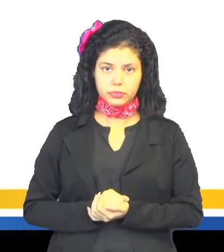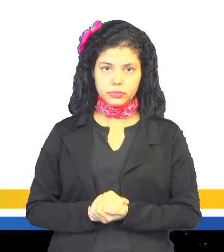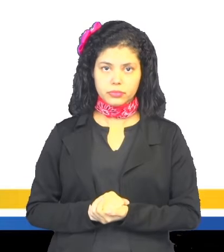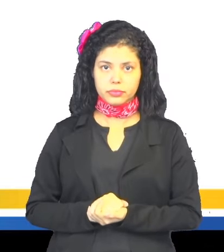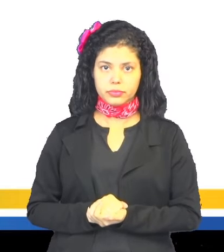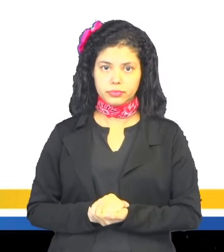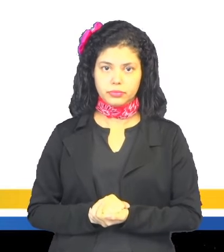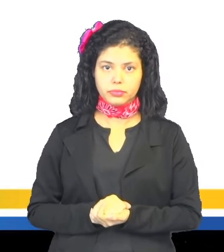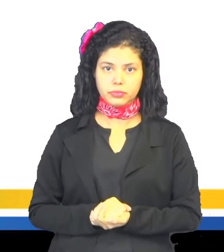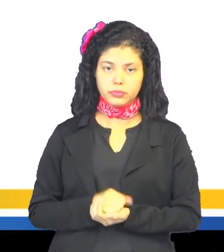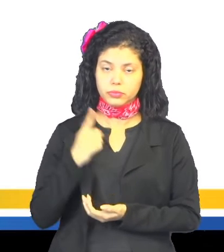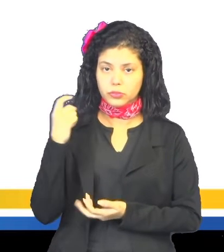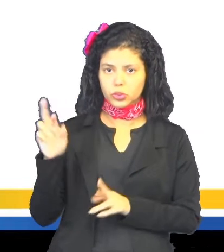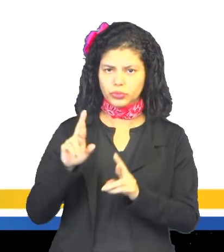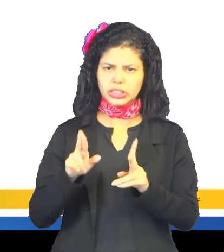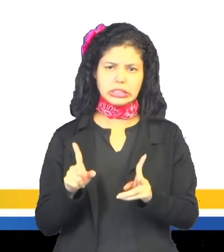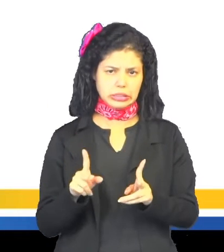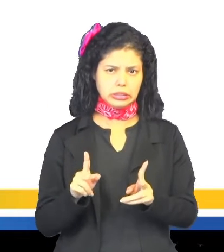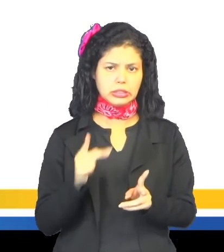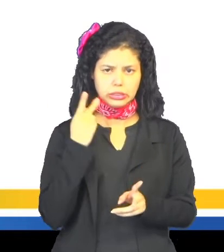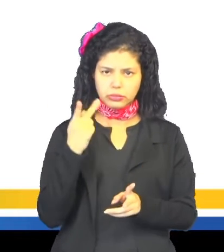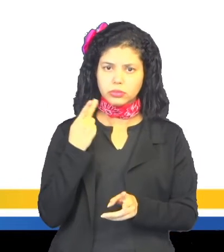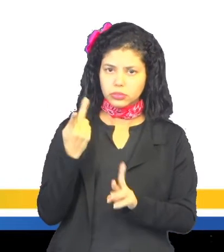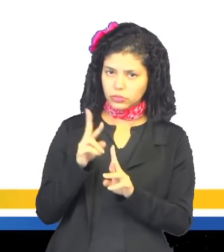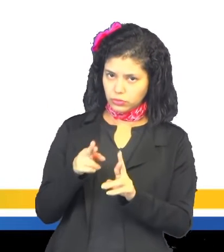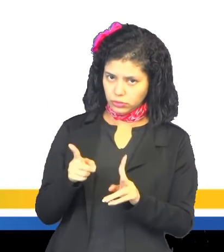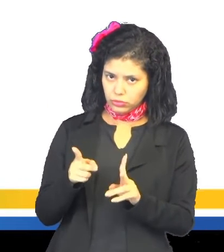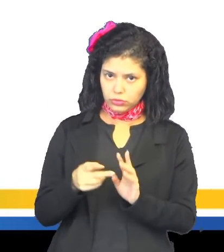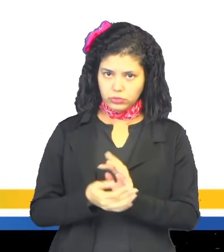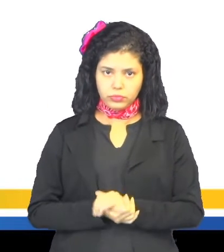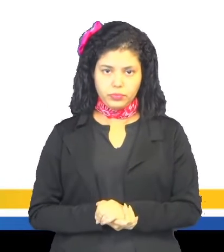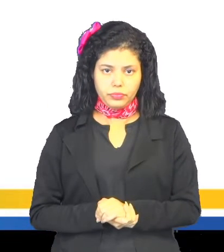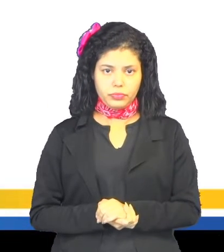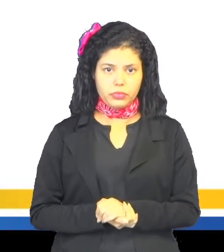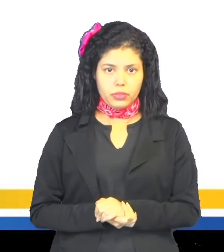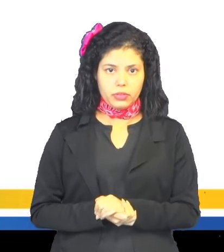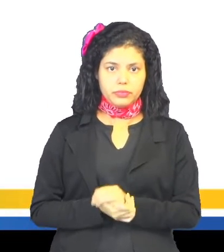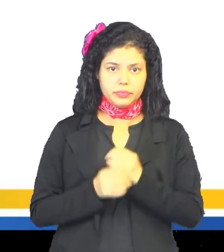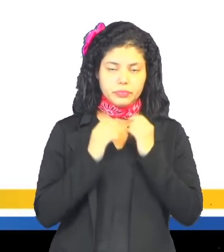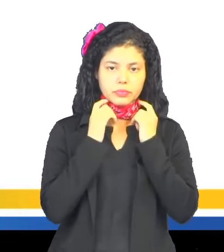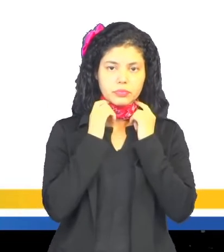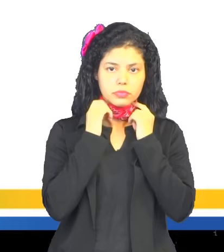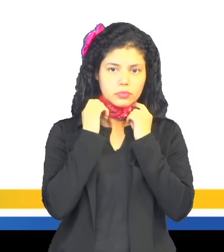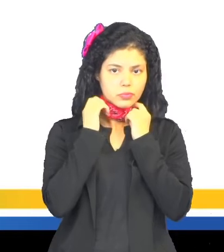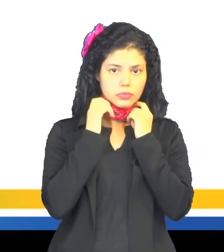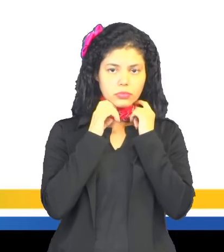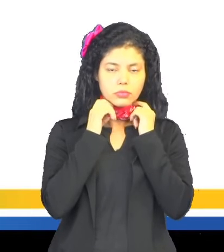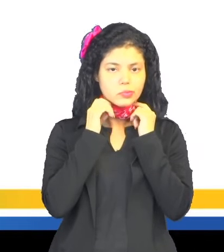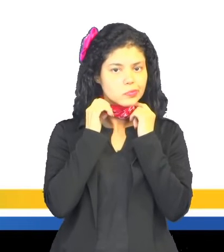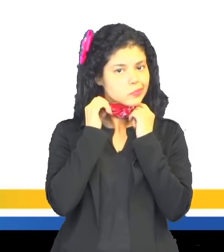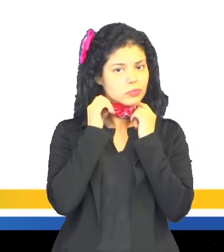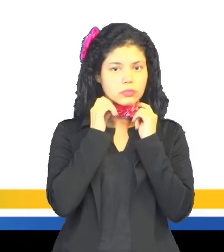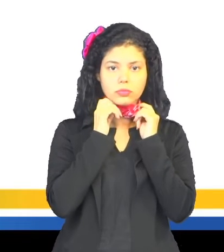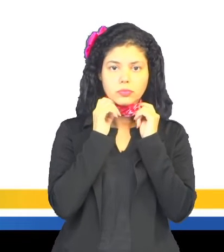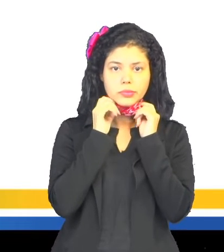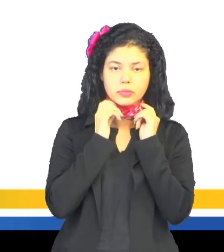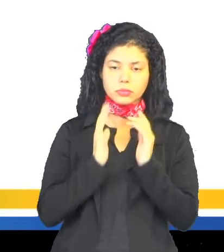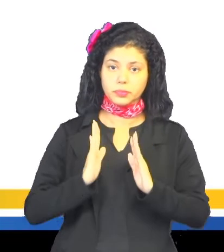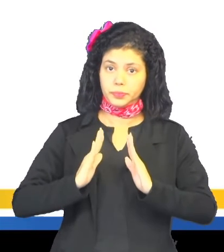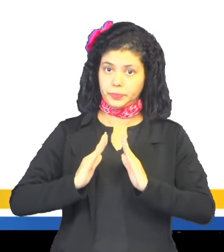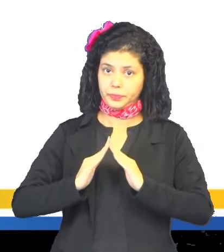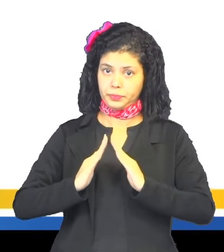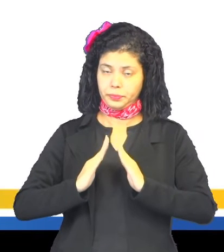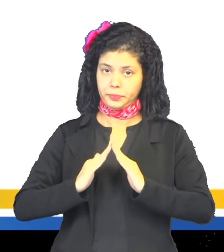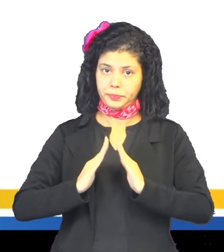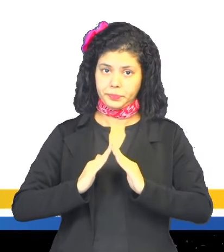né ter esse sonzinho ali mais agudo ali tá sapato caça